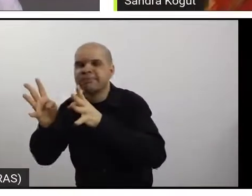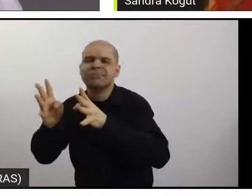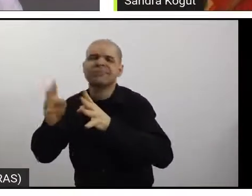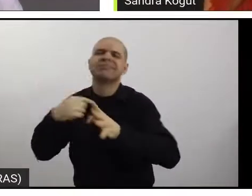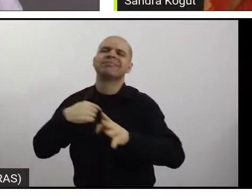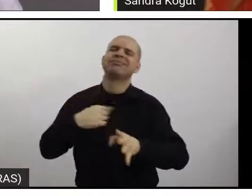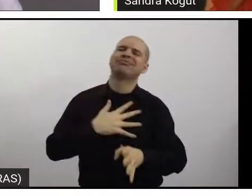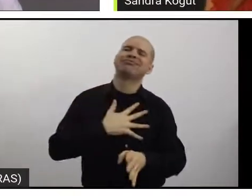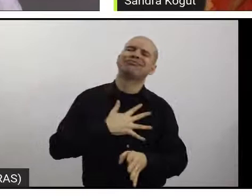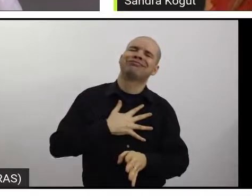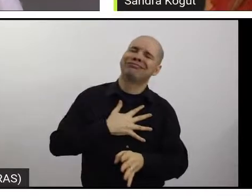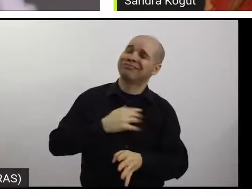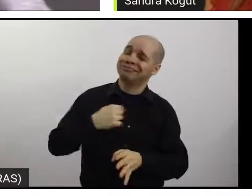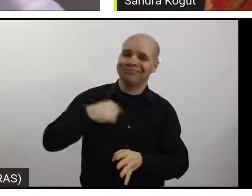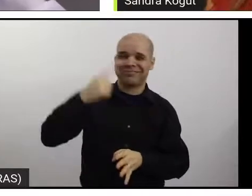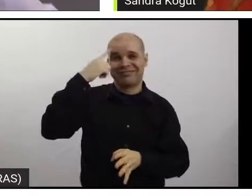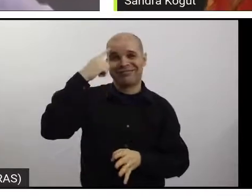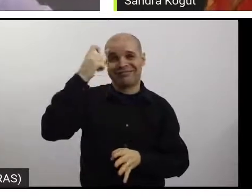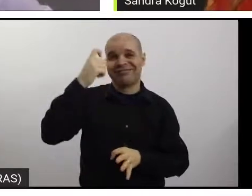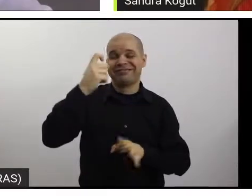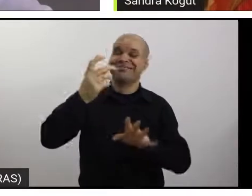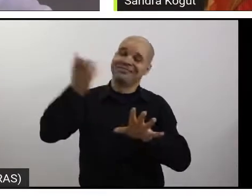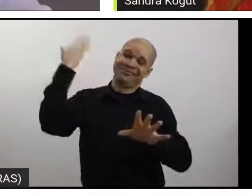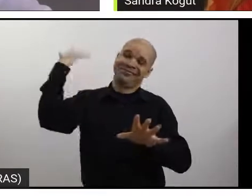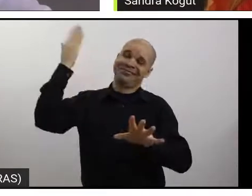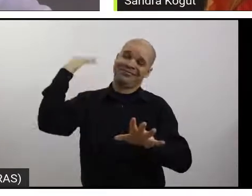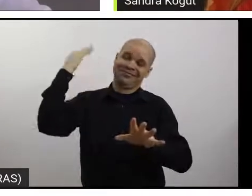tudo bem, já vai dando o ambiente da época. Sim.